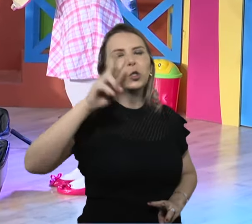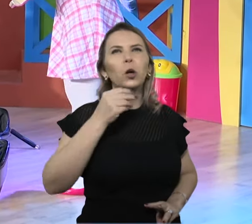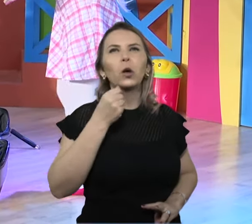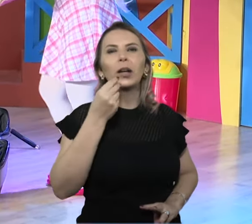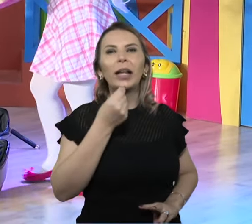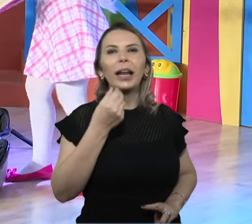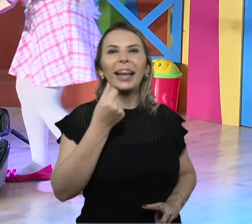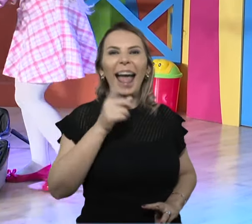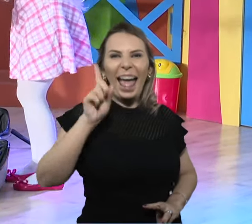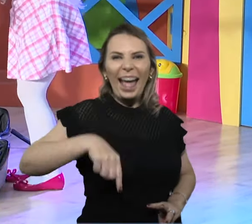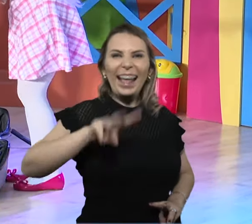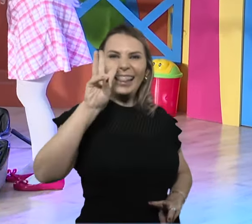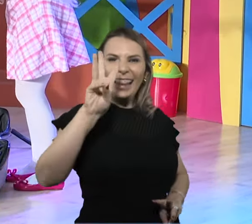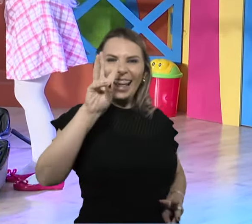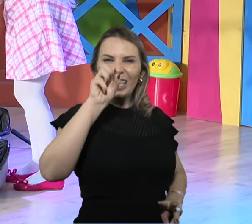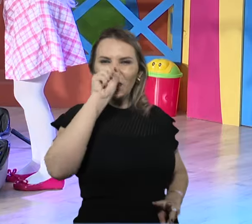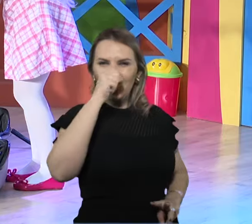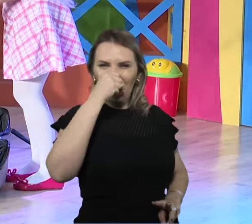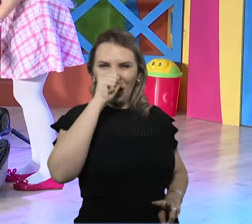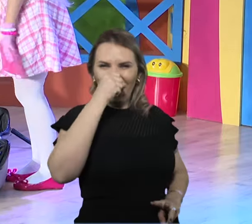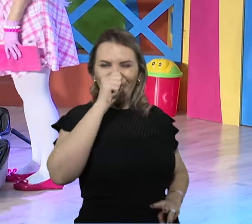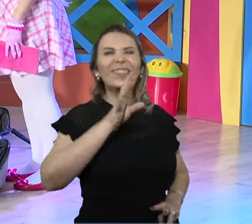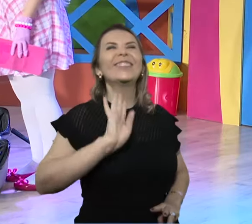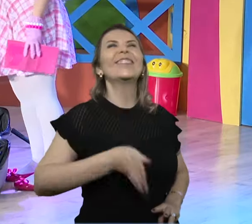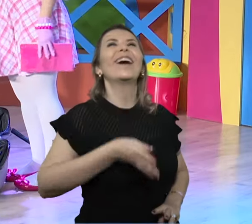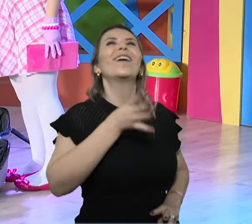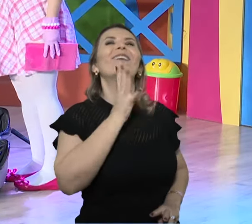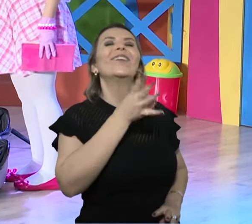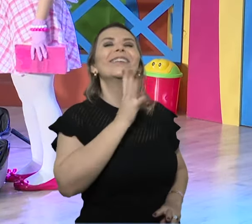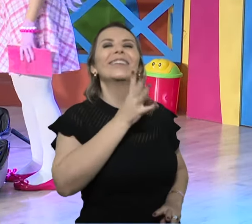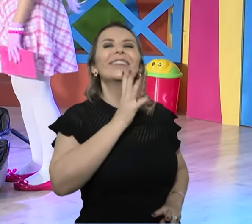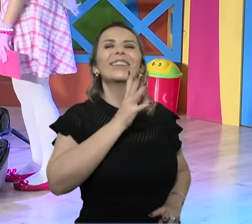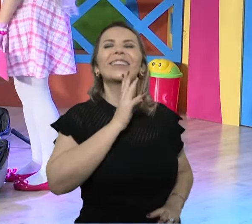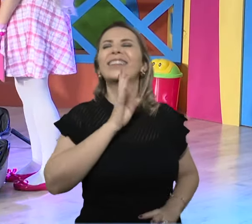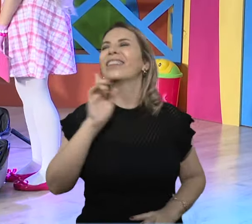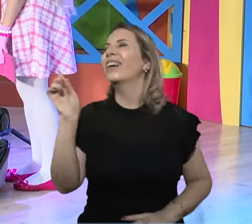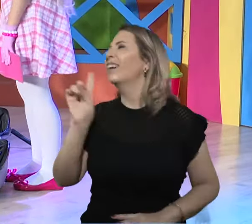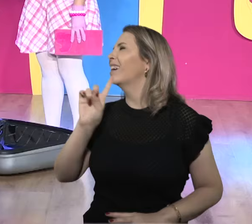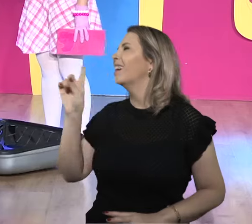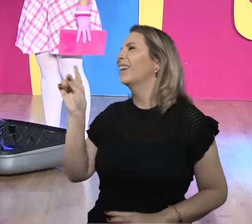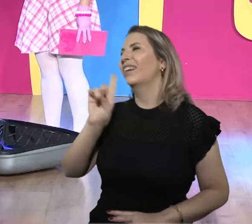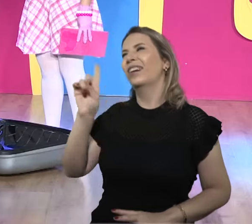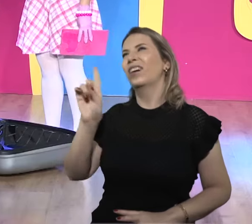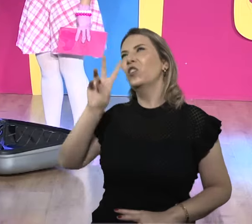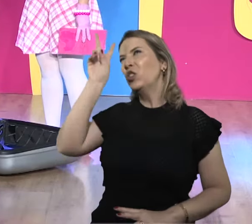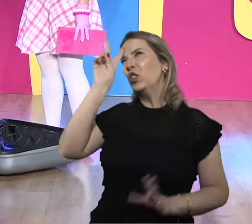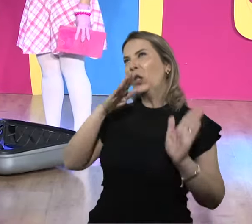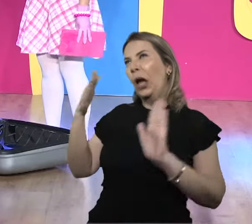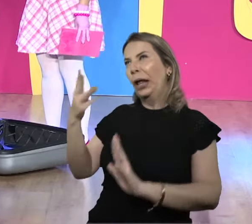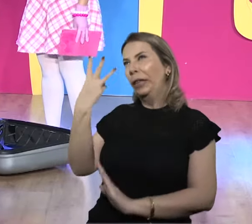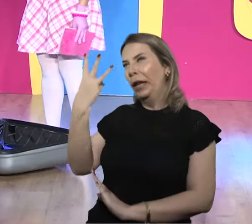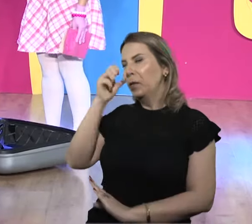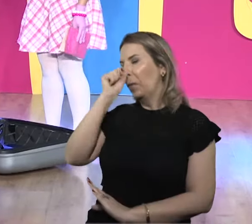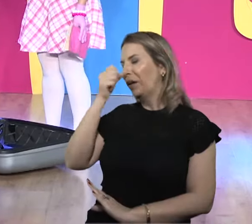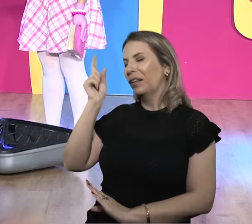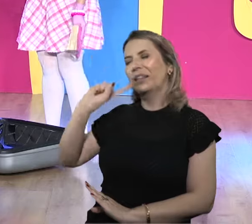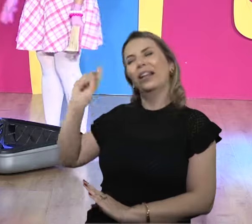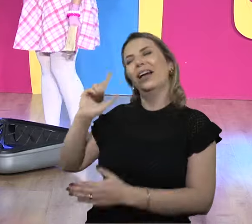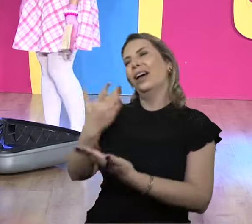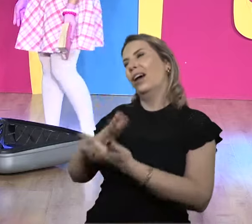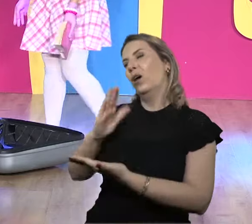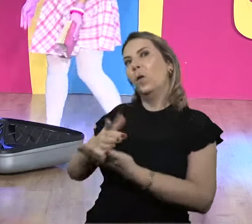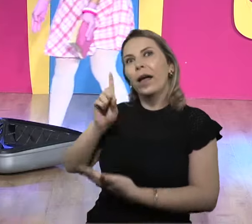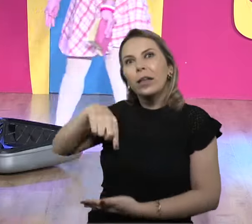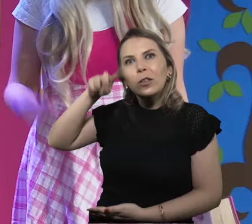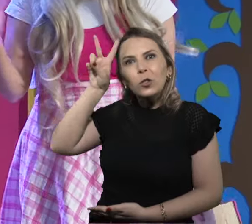história dos três porquinhos. Essa eu conheço. Não é nada disso. Não é a história dos três porquinhos,